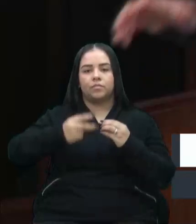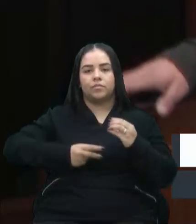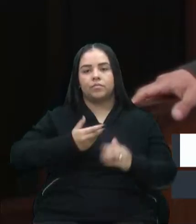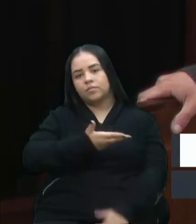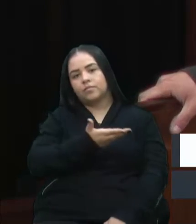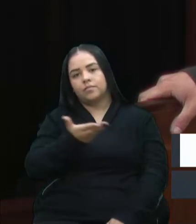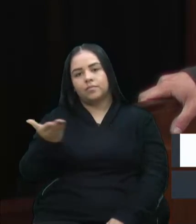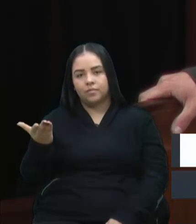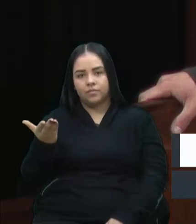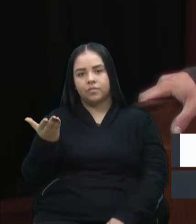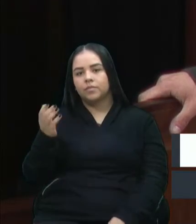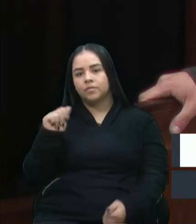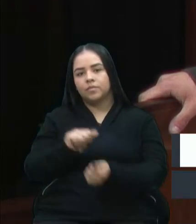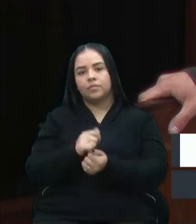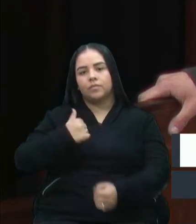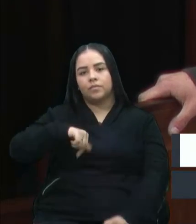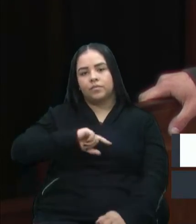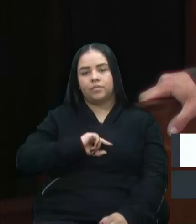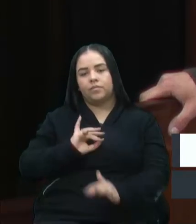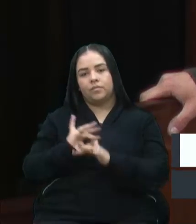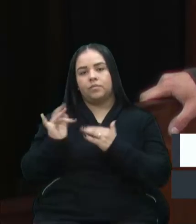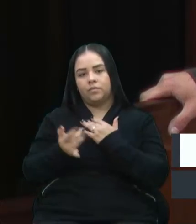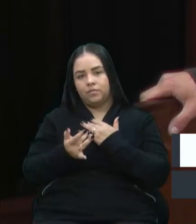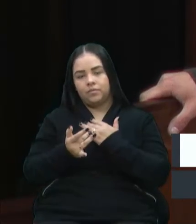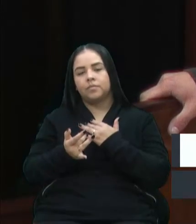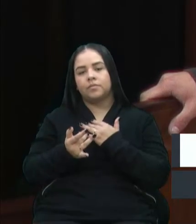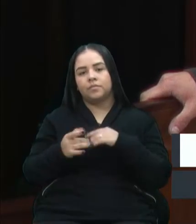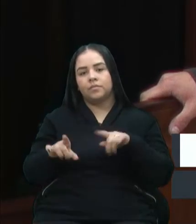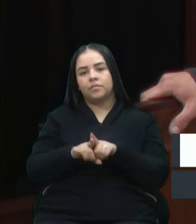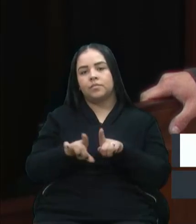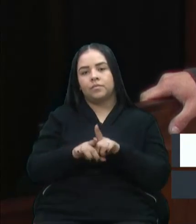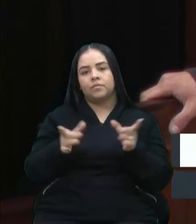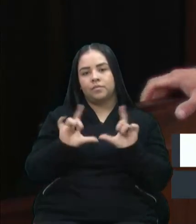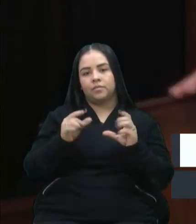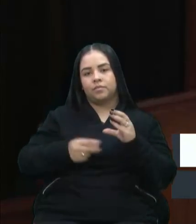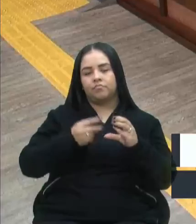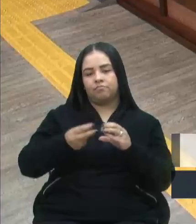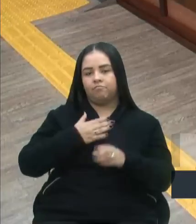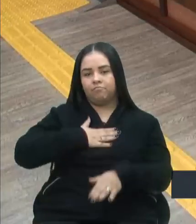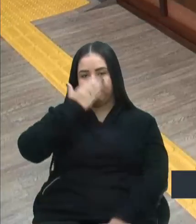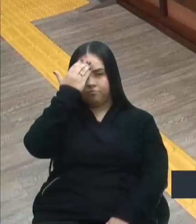a você que está nos prestigiando aí pelas redes sociais e TV Câmara. Meu muito obrigado.